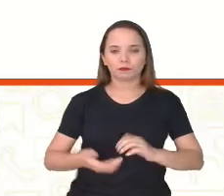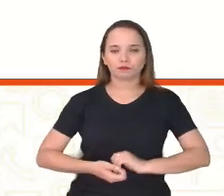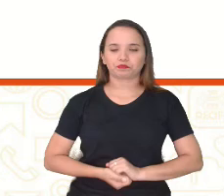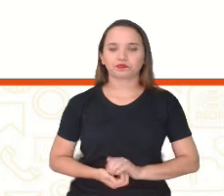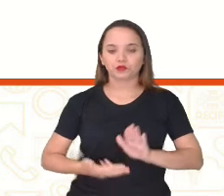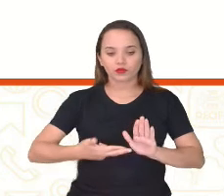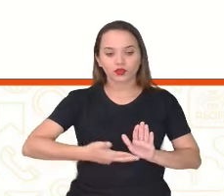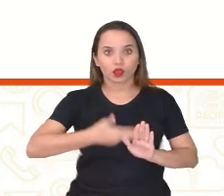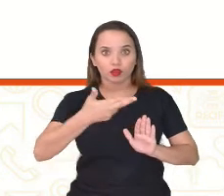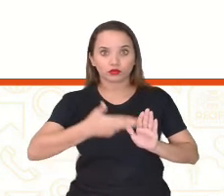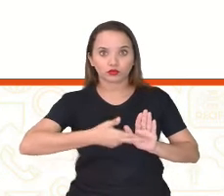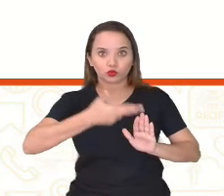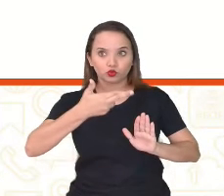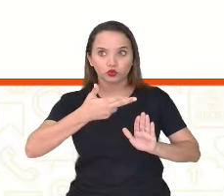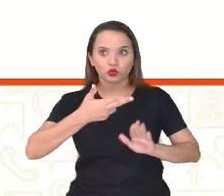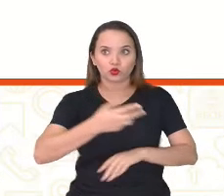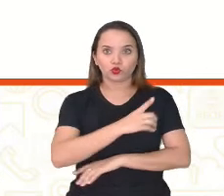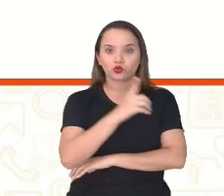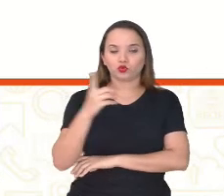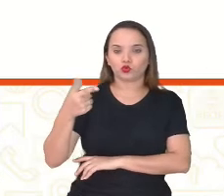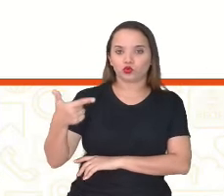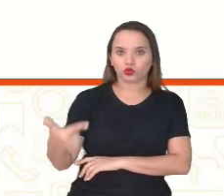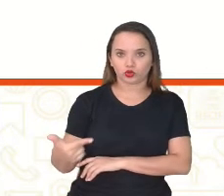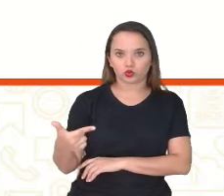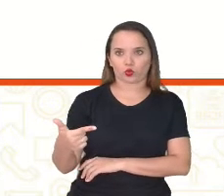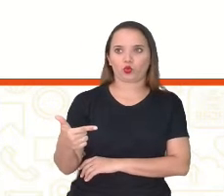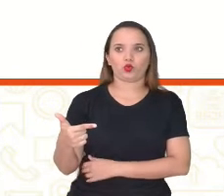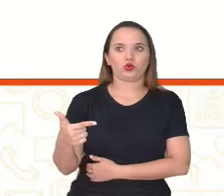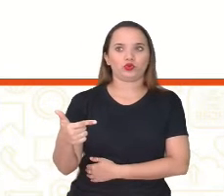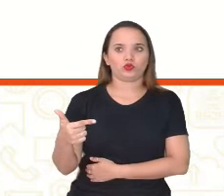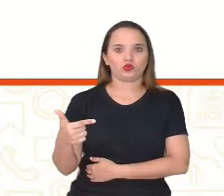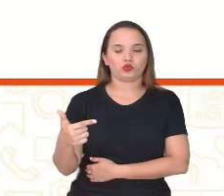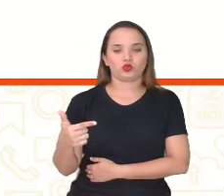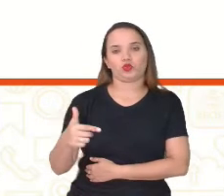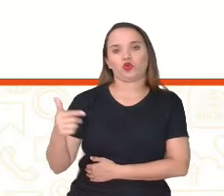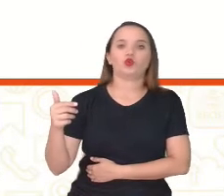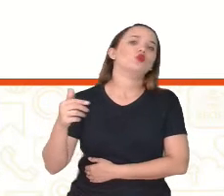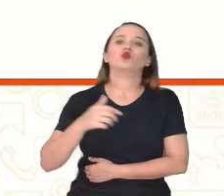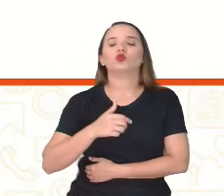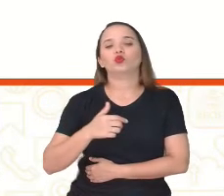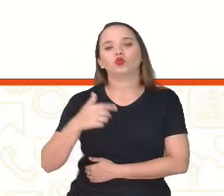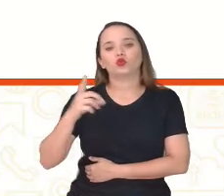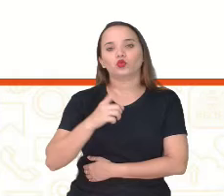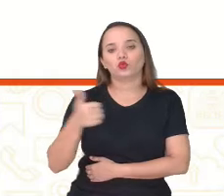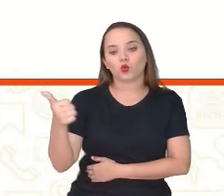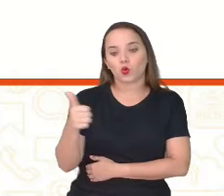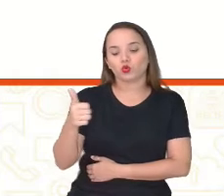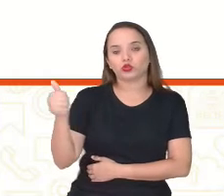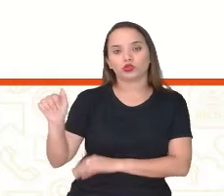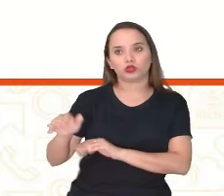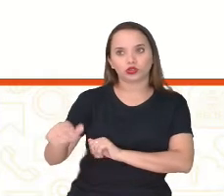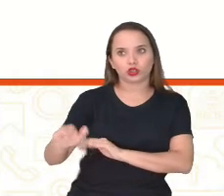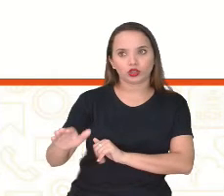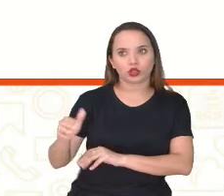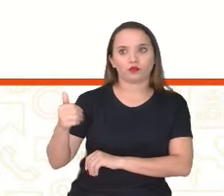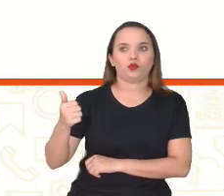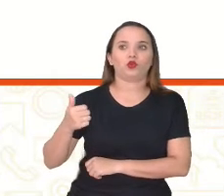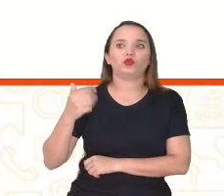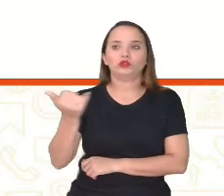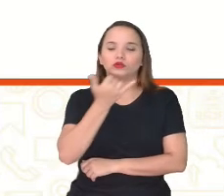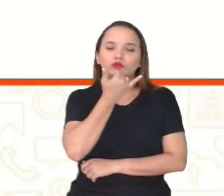A resolução do dia 2 de 11 de setembro de